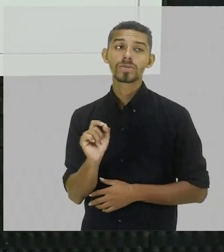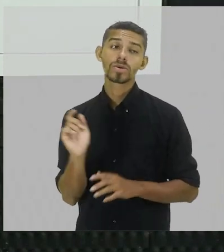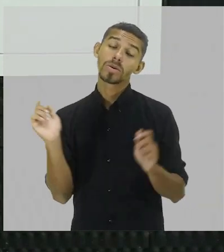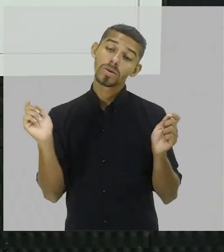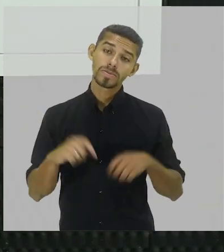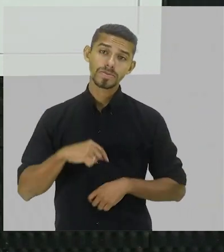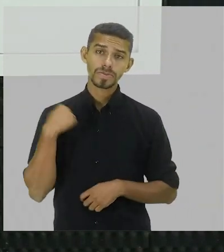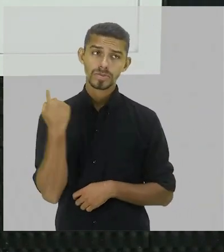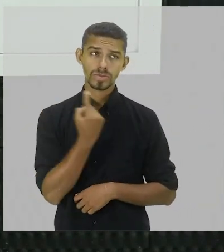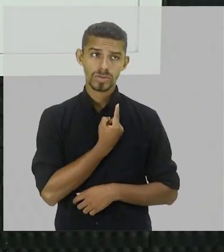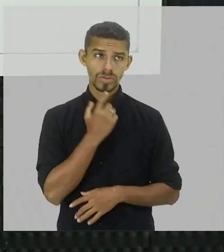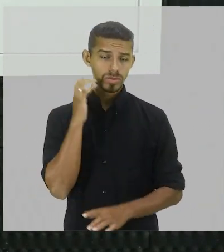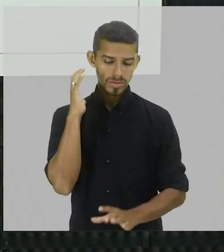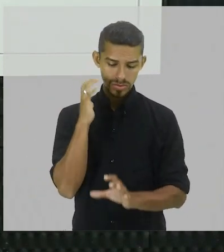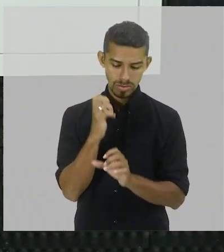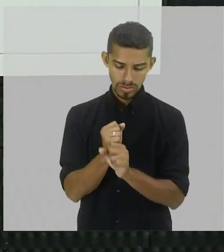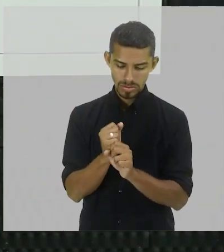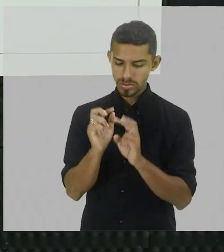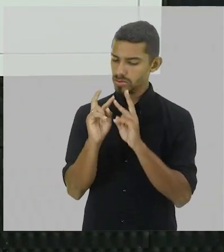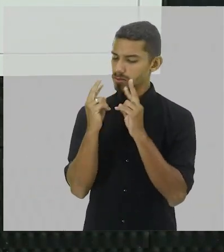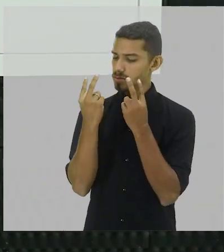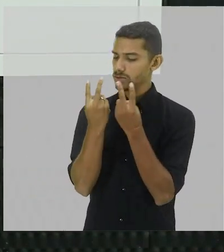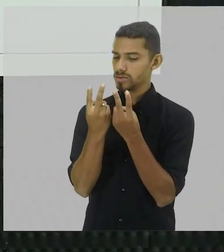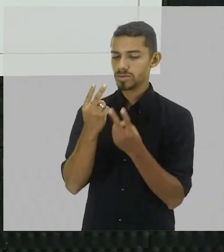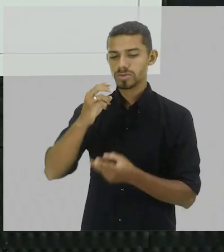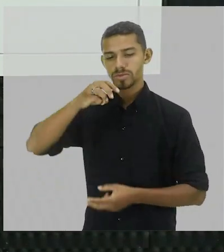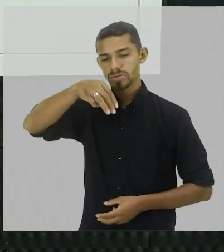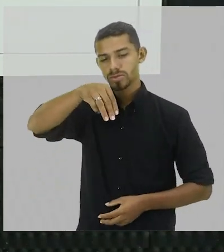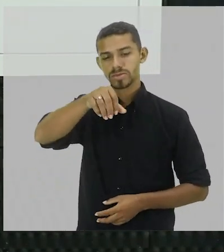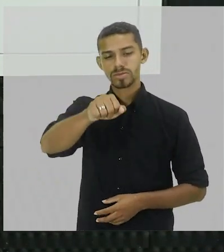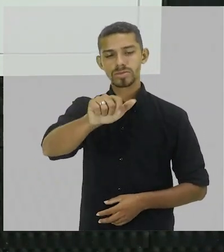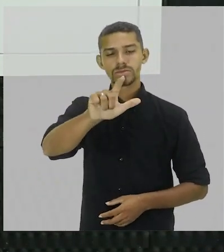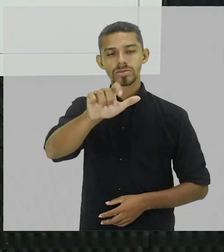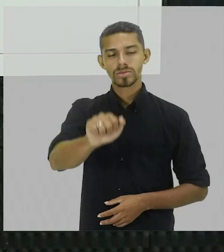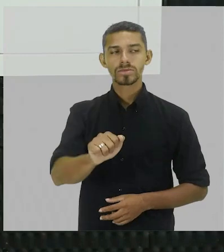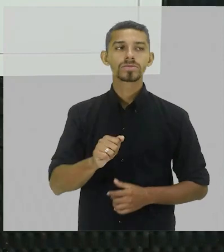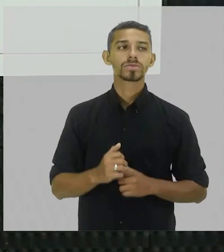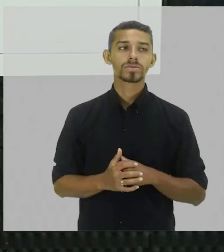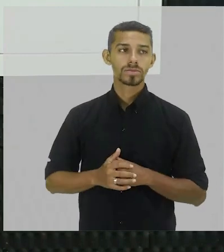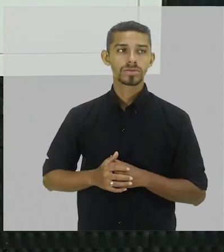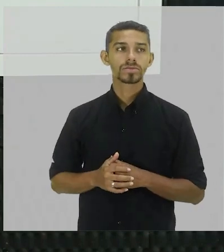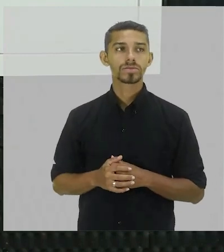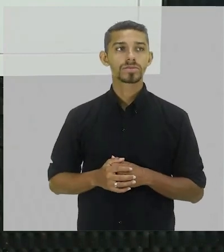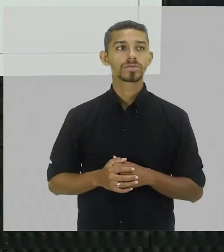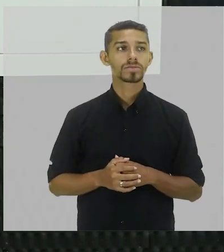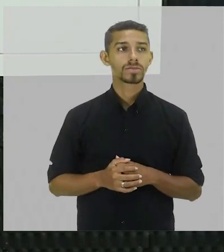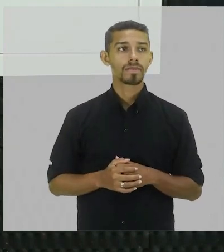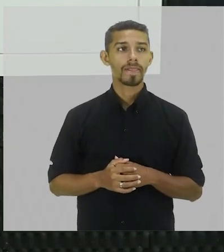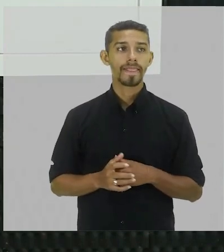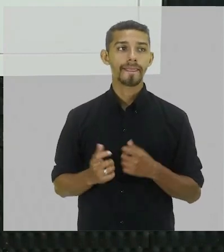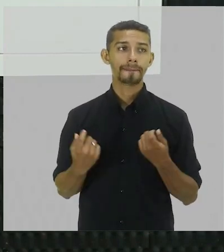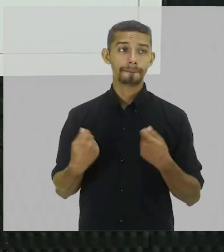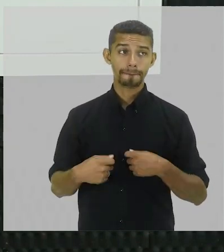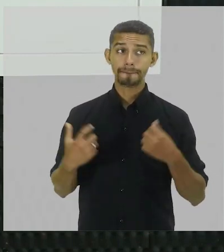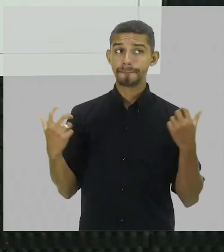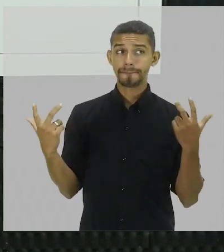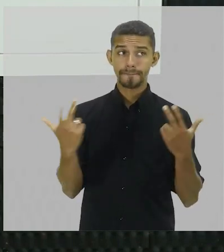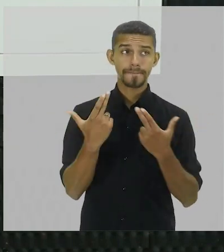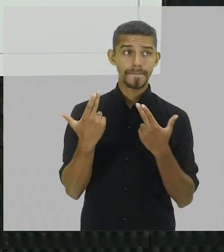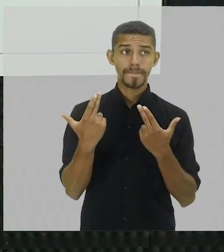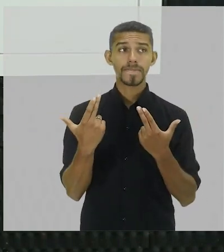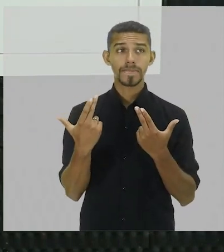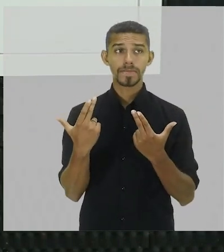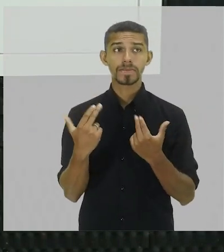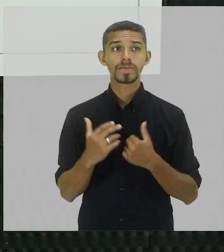Para que eu possa calcular o volume dessa mala, o volume do objeto, ele vai ser